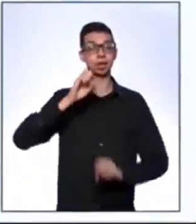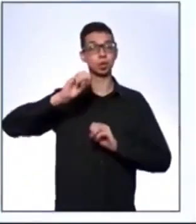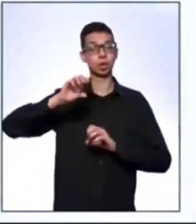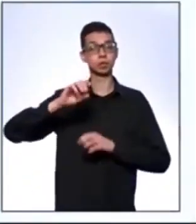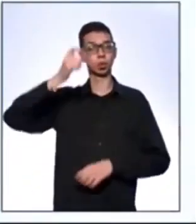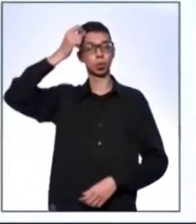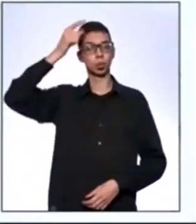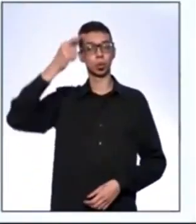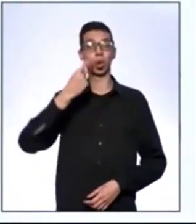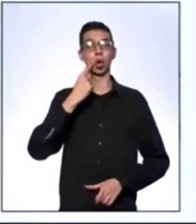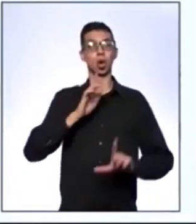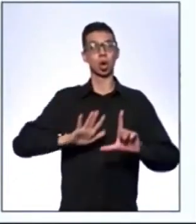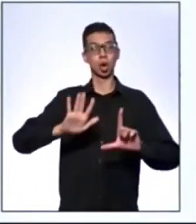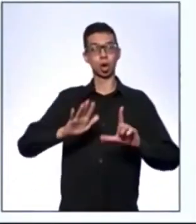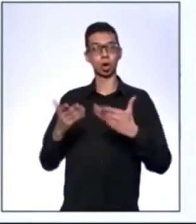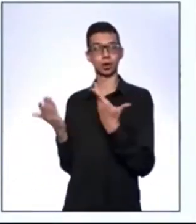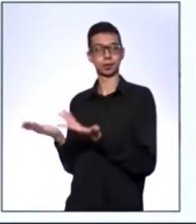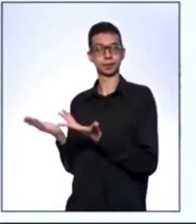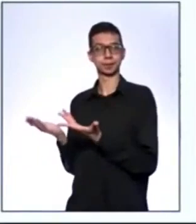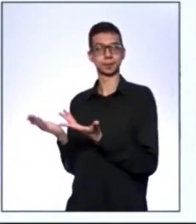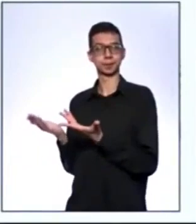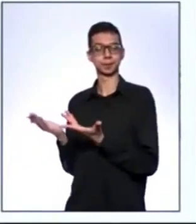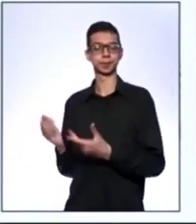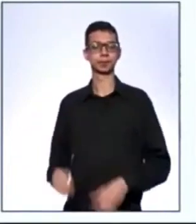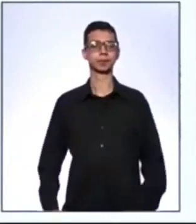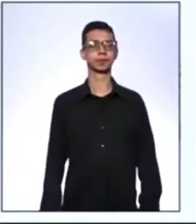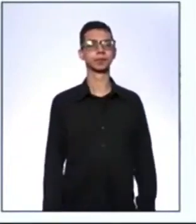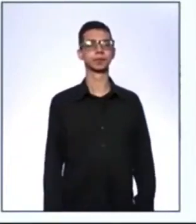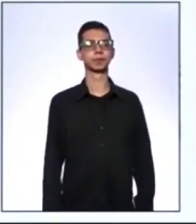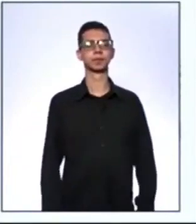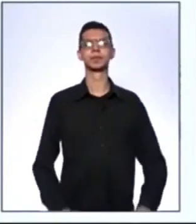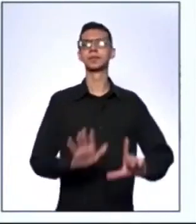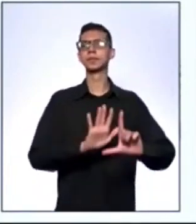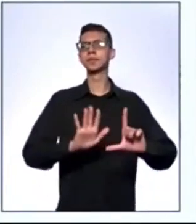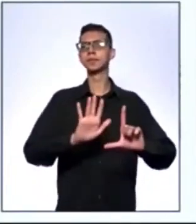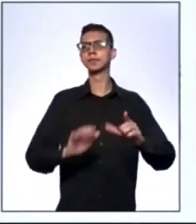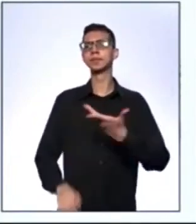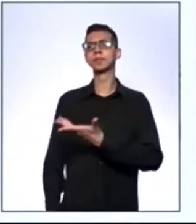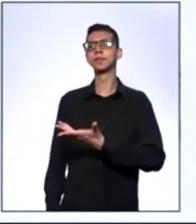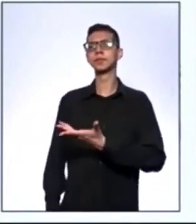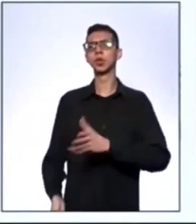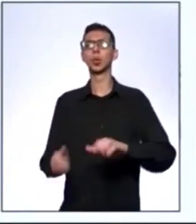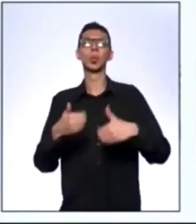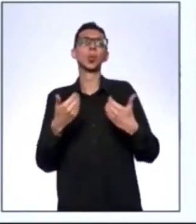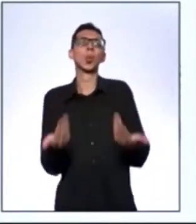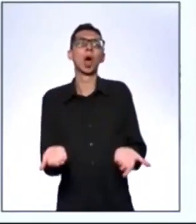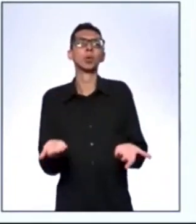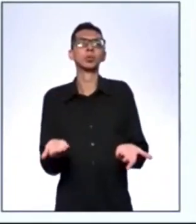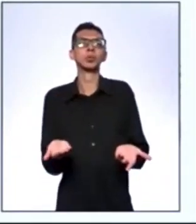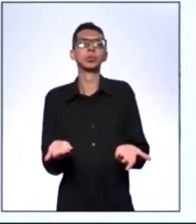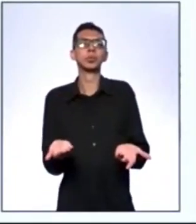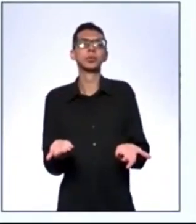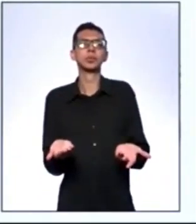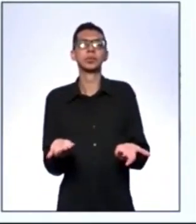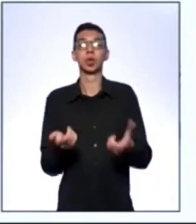telinha. Olha lá. Qual das figuras a seguir retrata